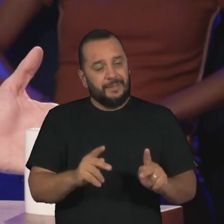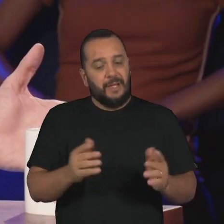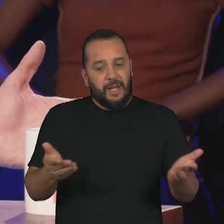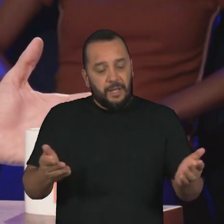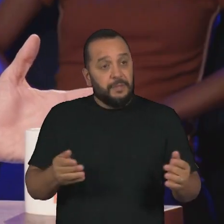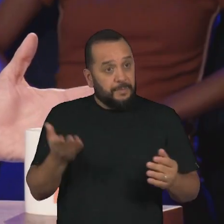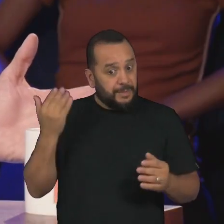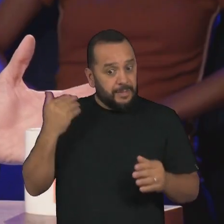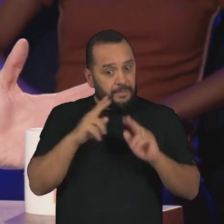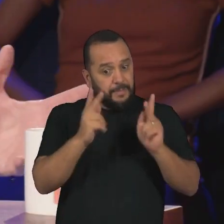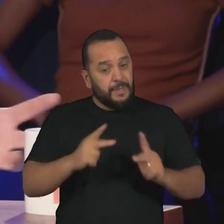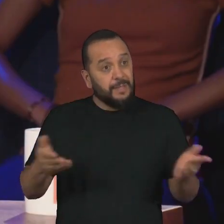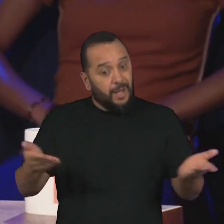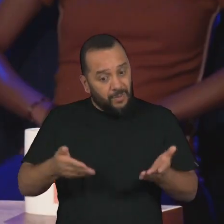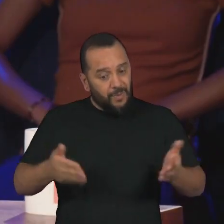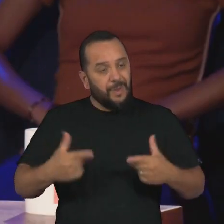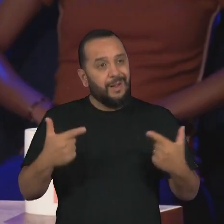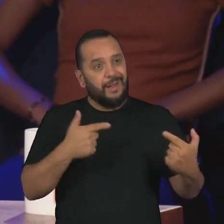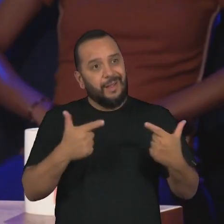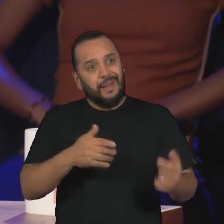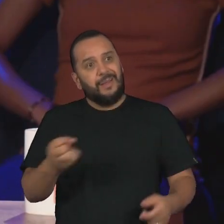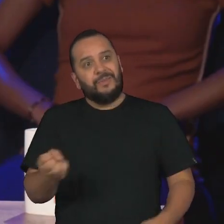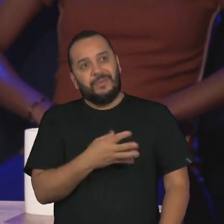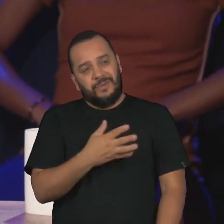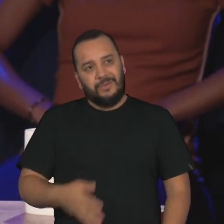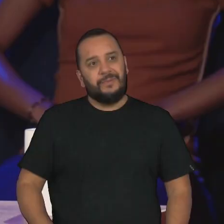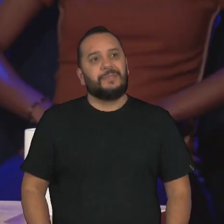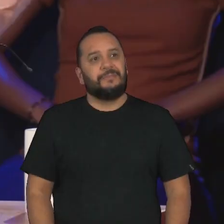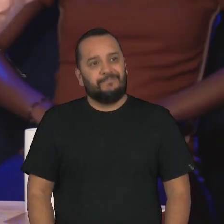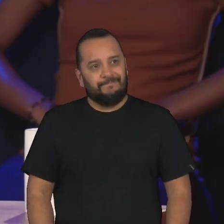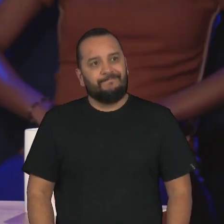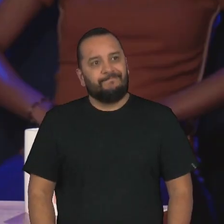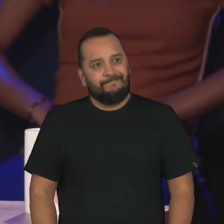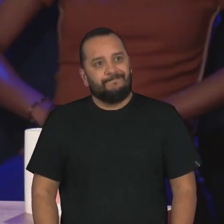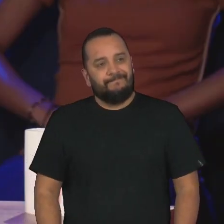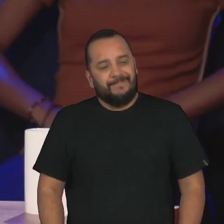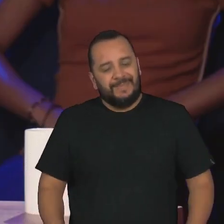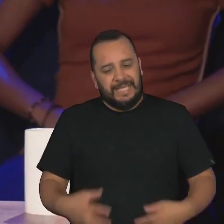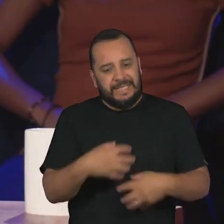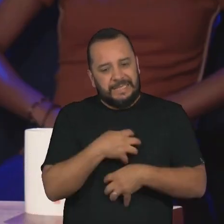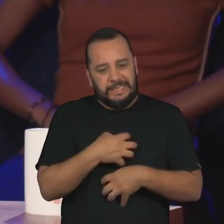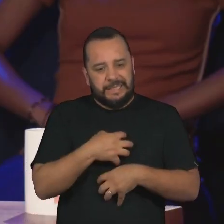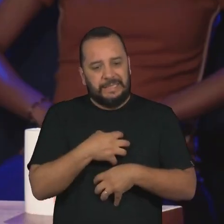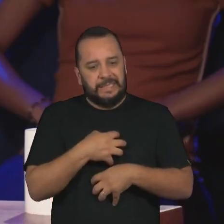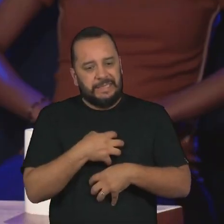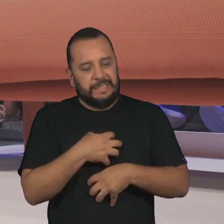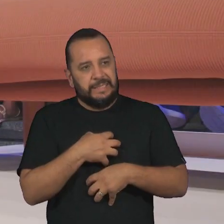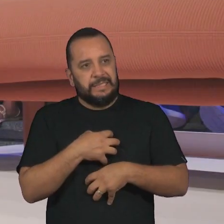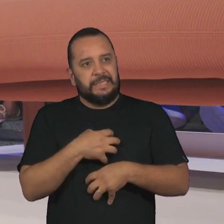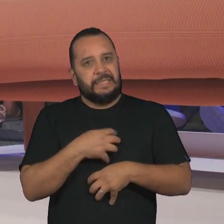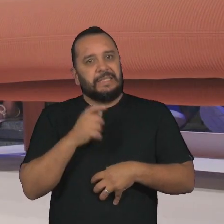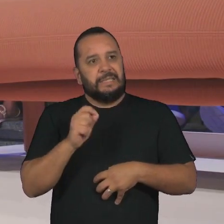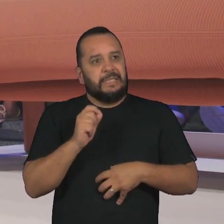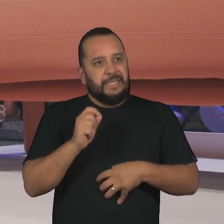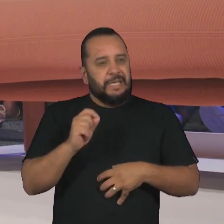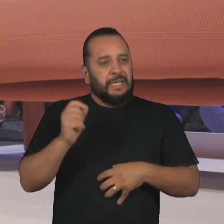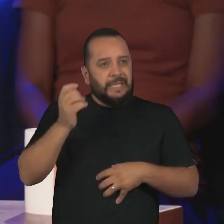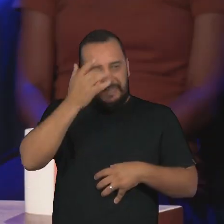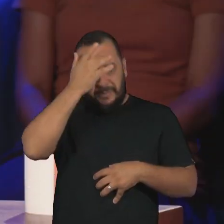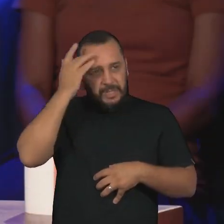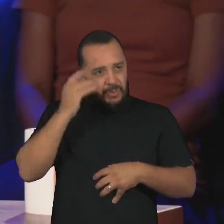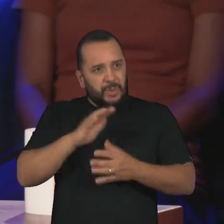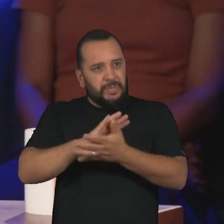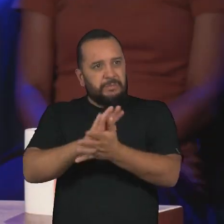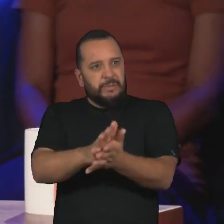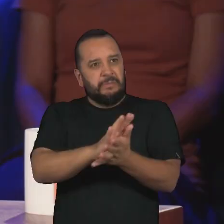guerra, e eu acho que o que dói profundamente, que é exatamente o que ela falou, né? As pessoas viraram alvos, né?